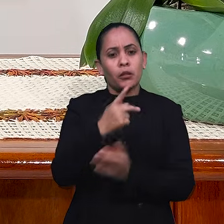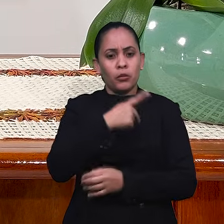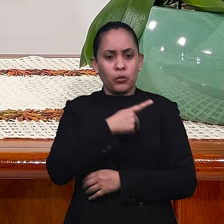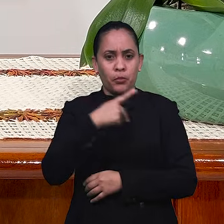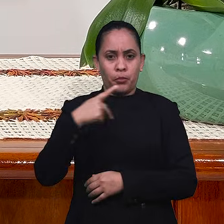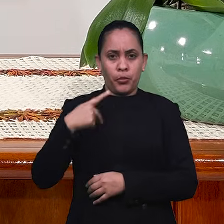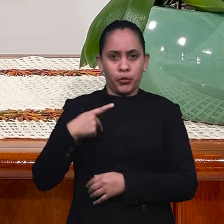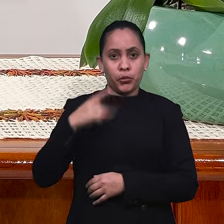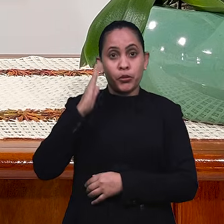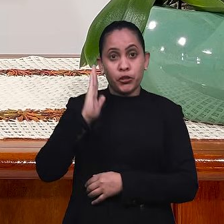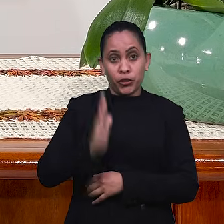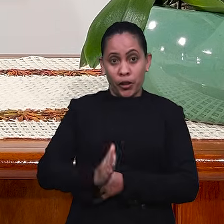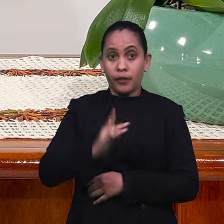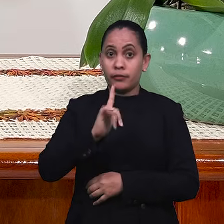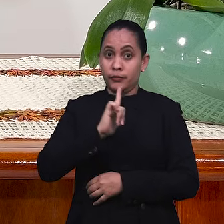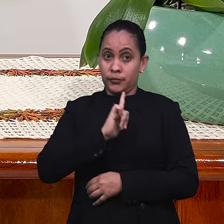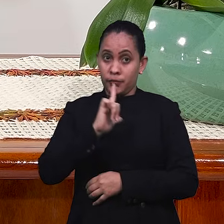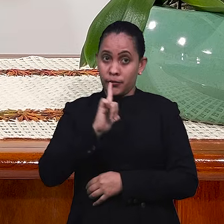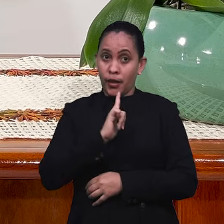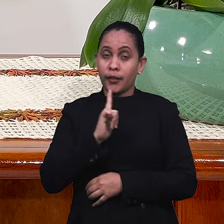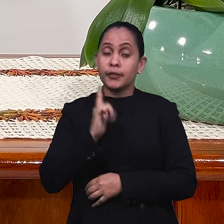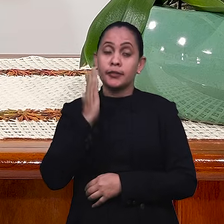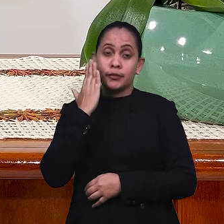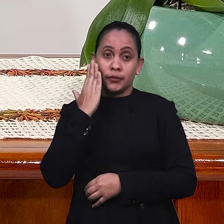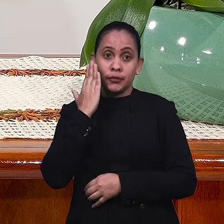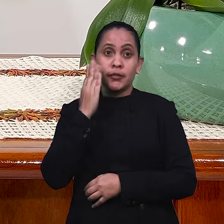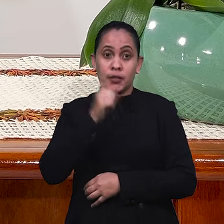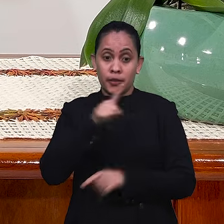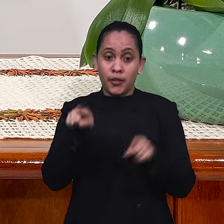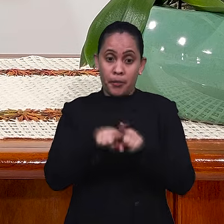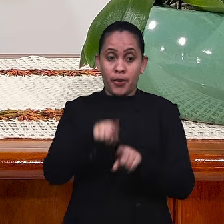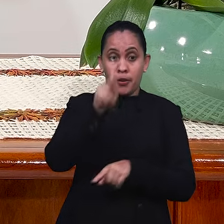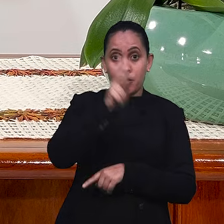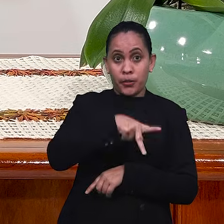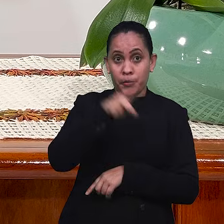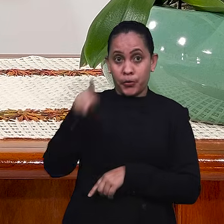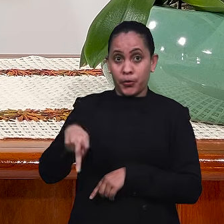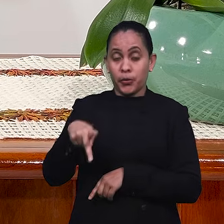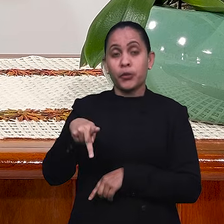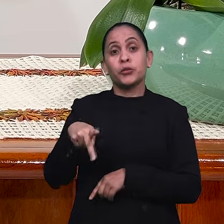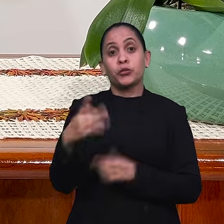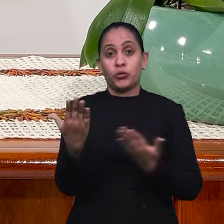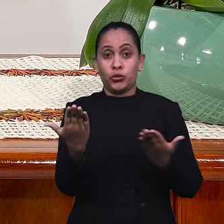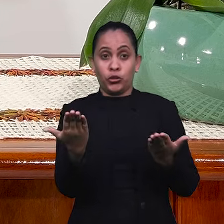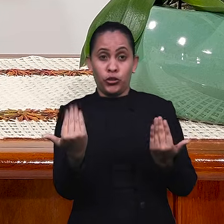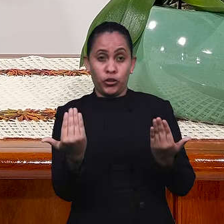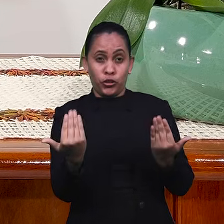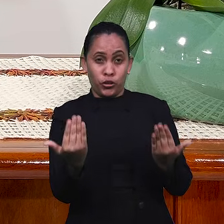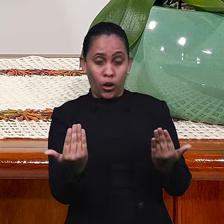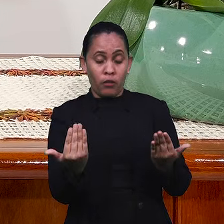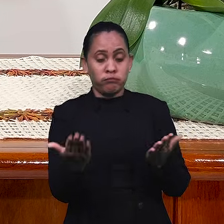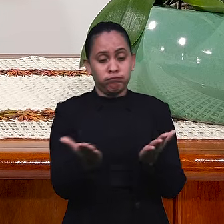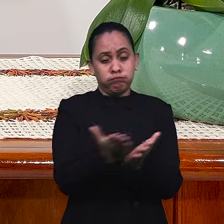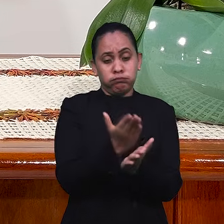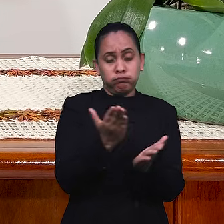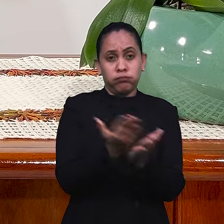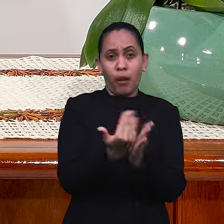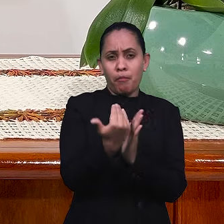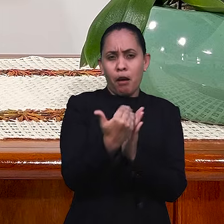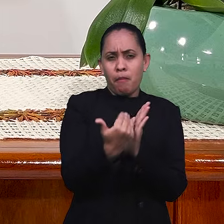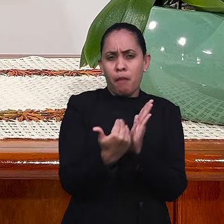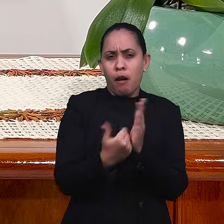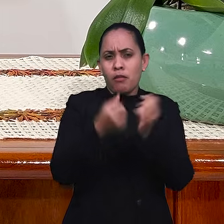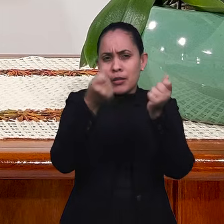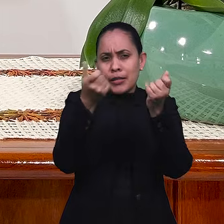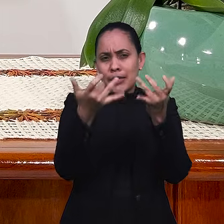pastores já receberam e também está disponível aos professores de jovens, ela é bem abrangente e ela explica